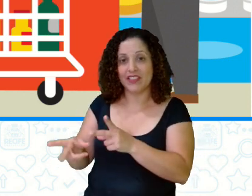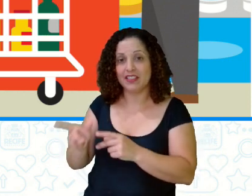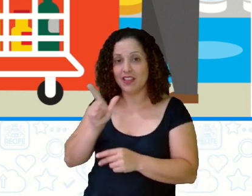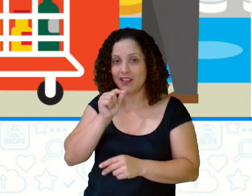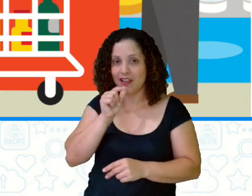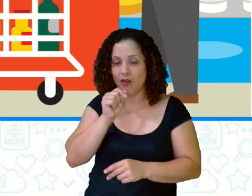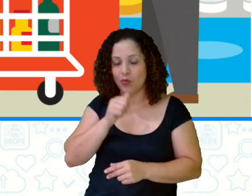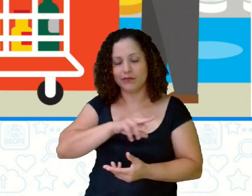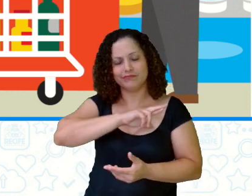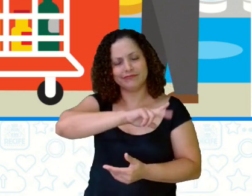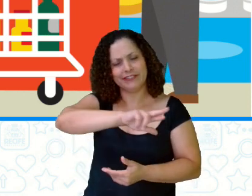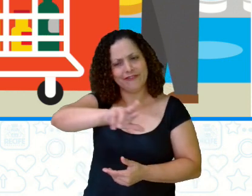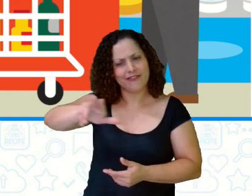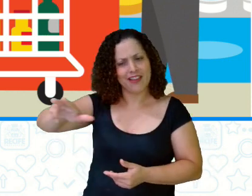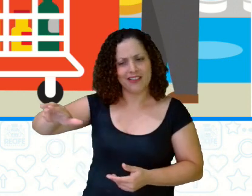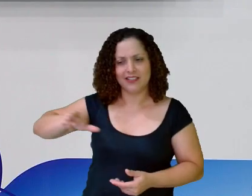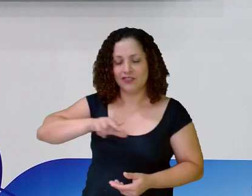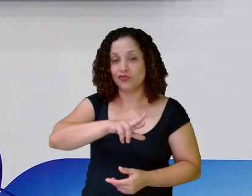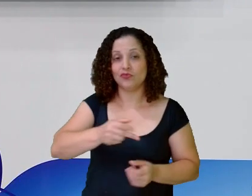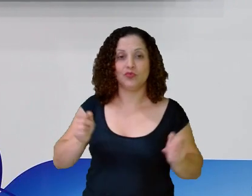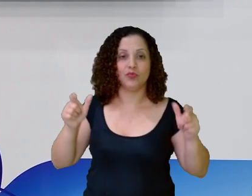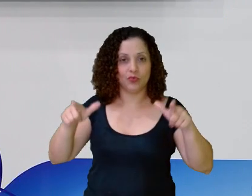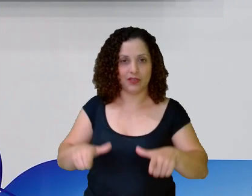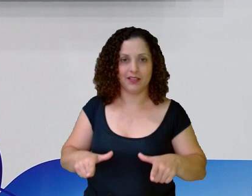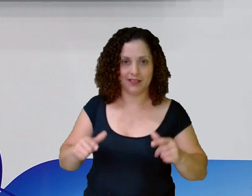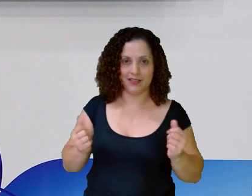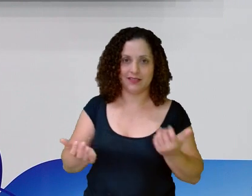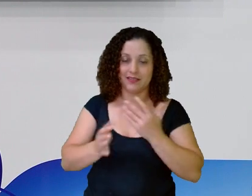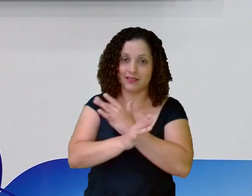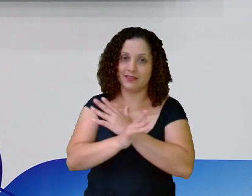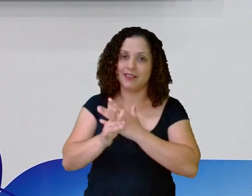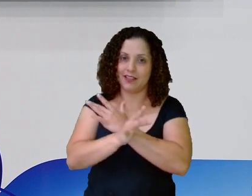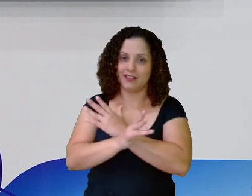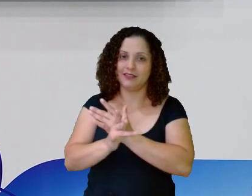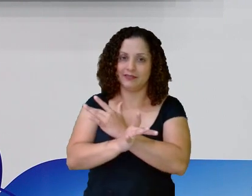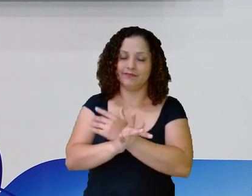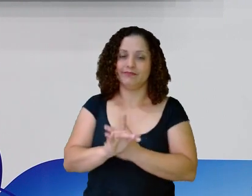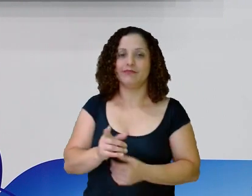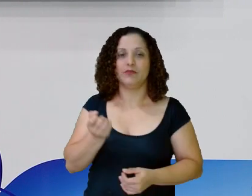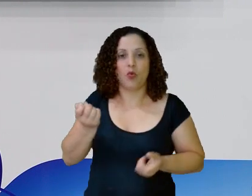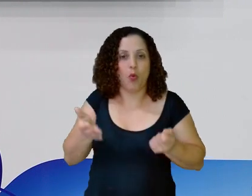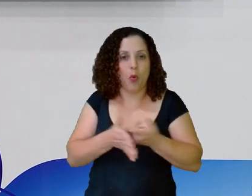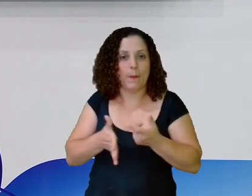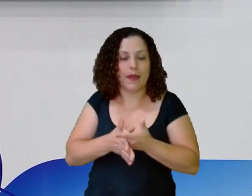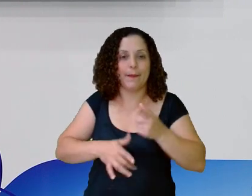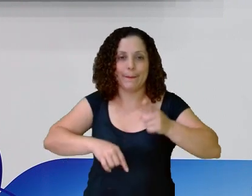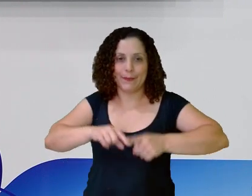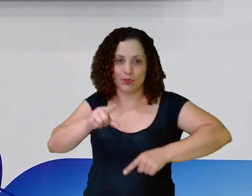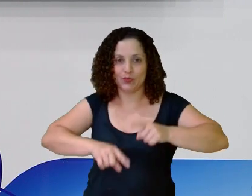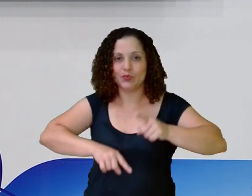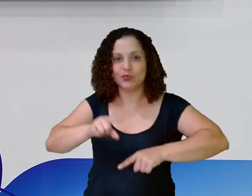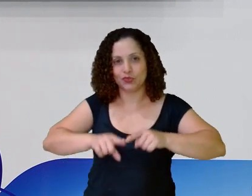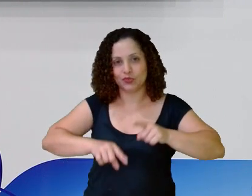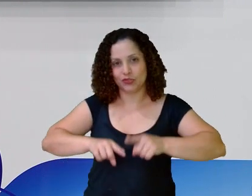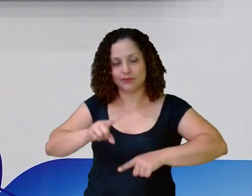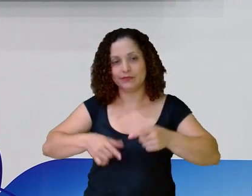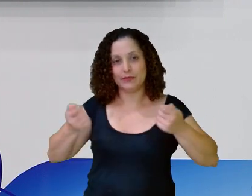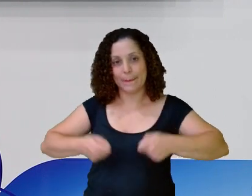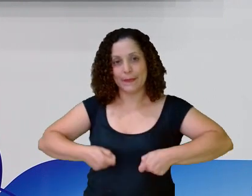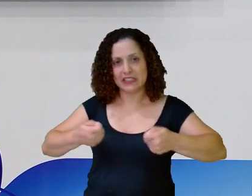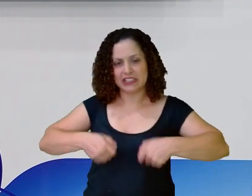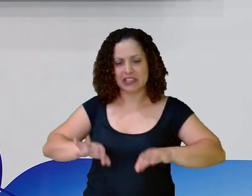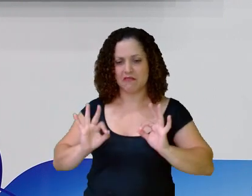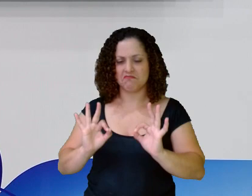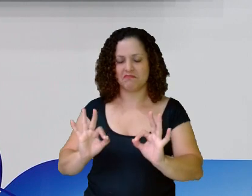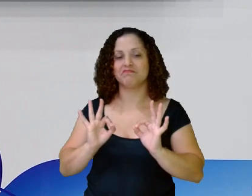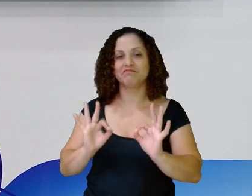de opções na cidade onde nós vamos fazer essa compra de produtos. Isso precisa estar